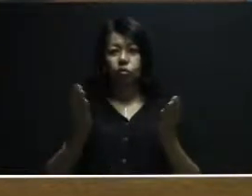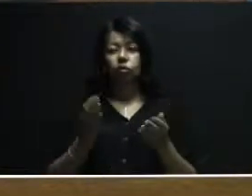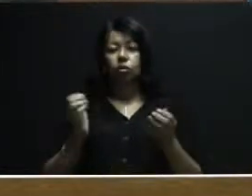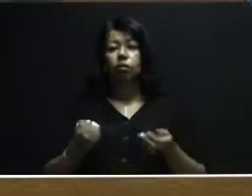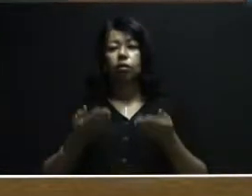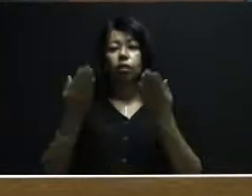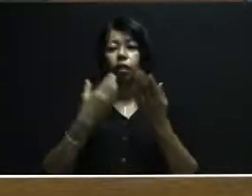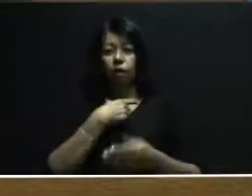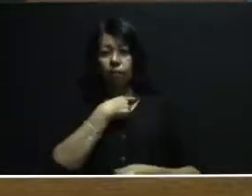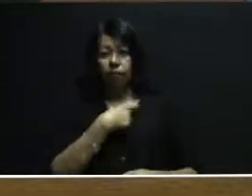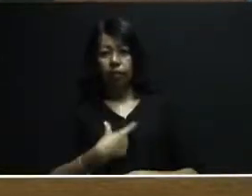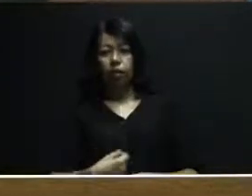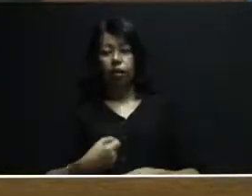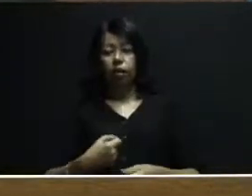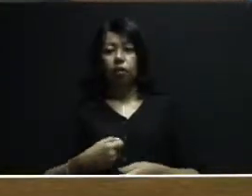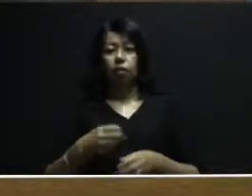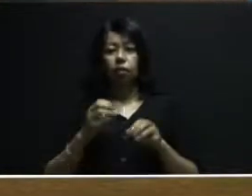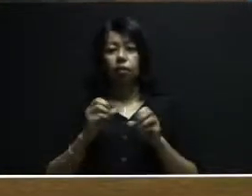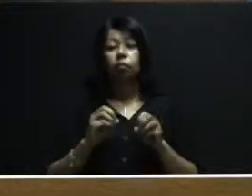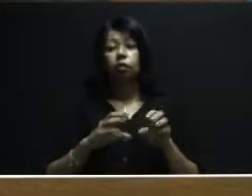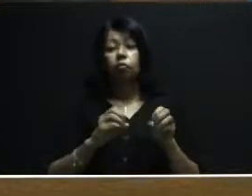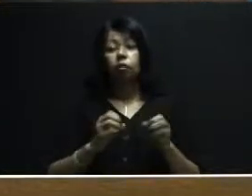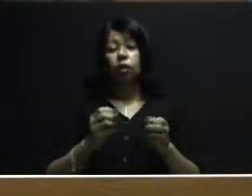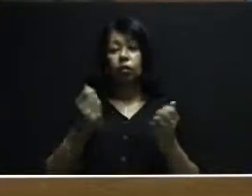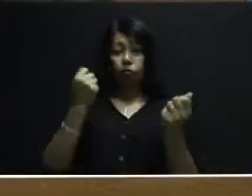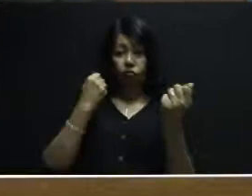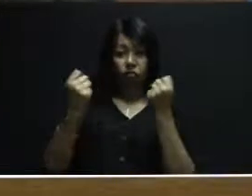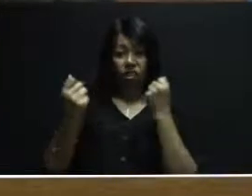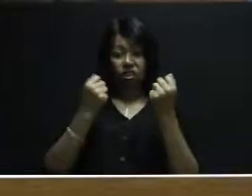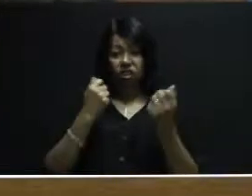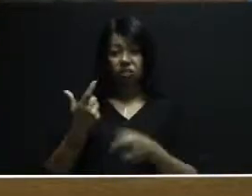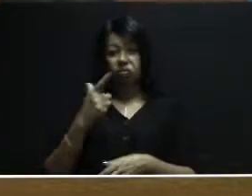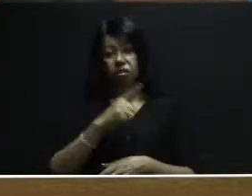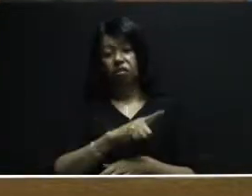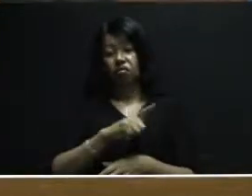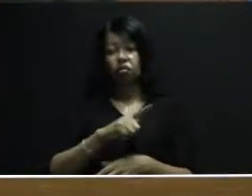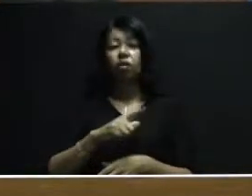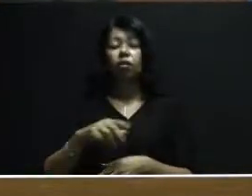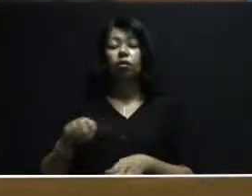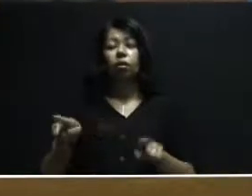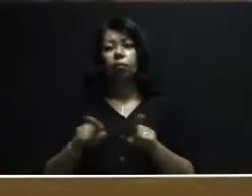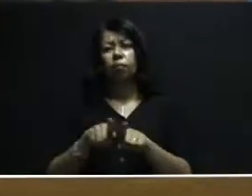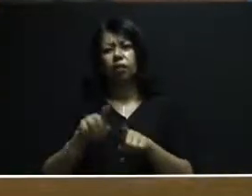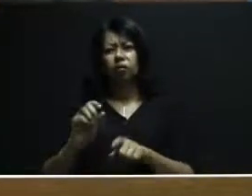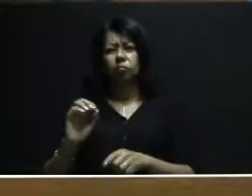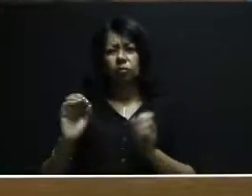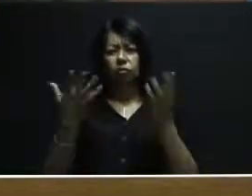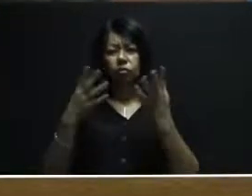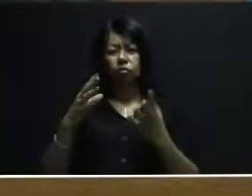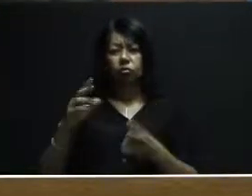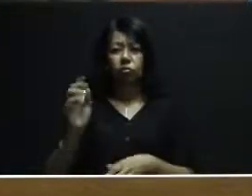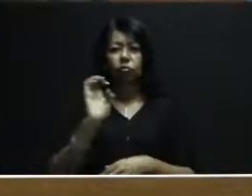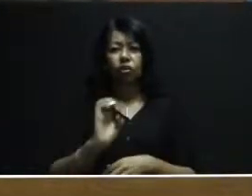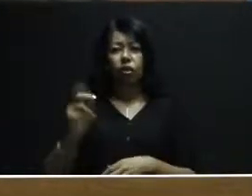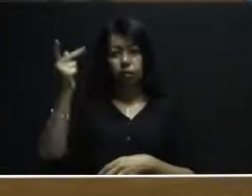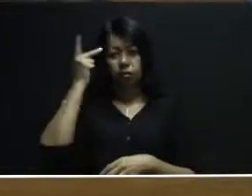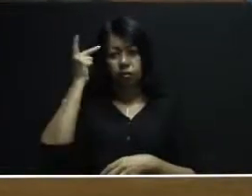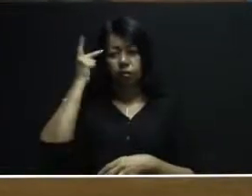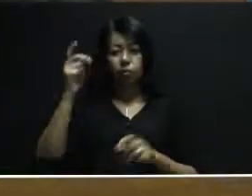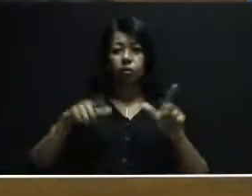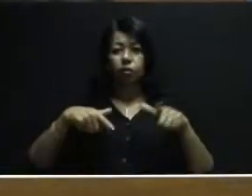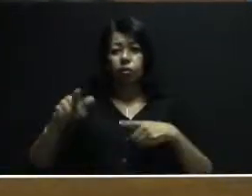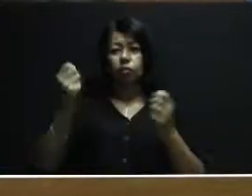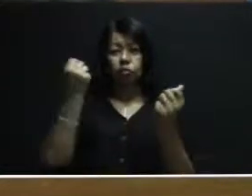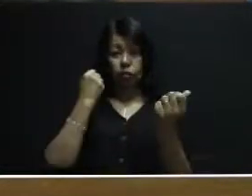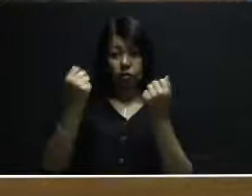a Medalha da Educação Física e a Comenda Benemérita do Estado de São Paulo aos profissionais de educação física